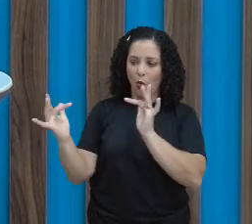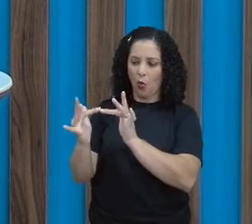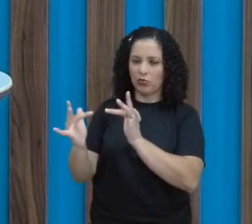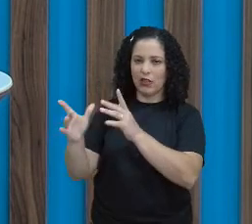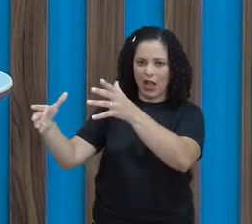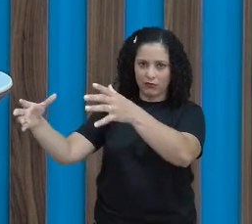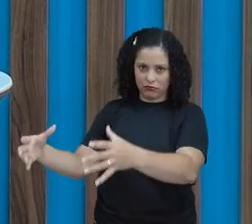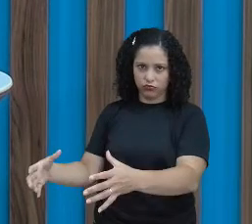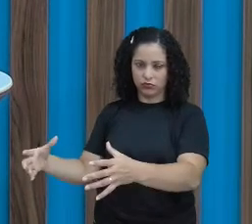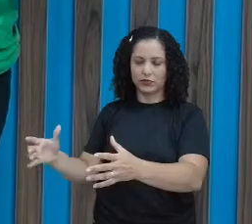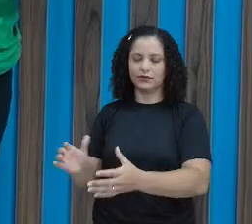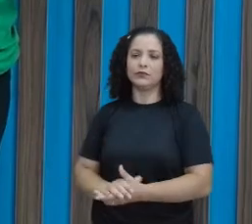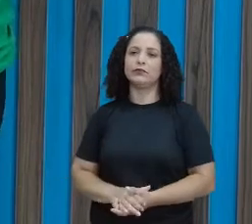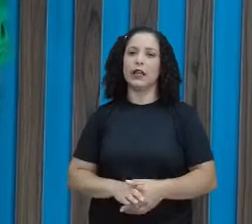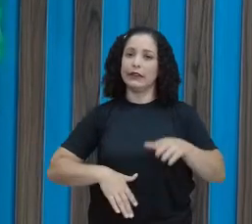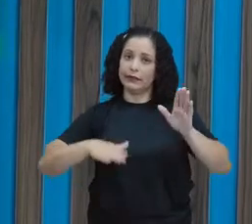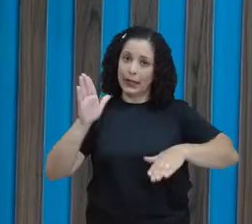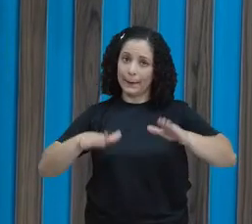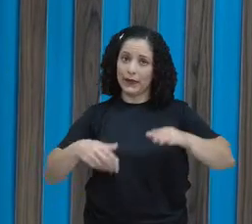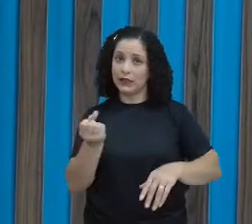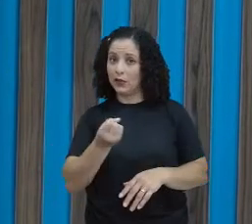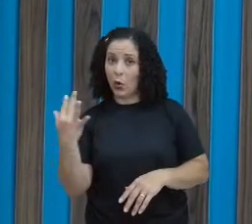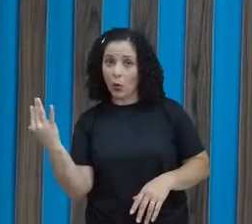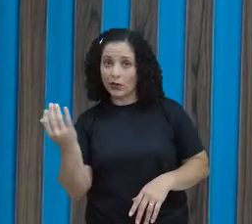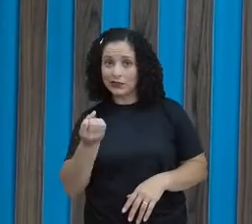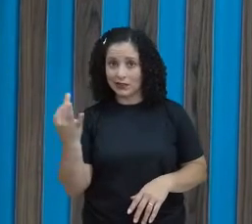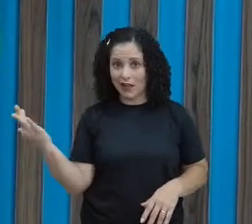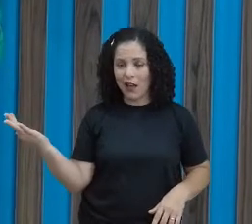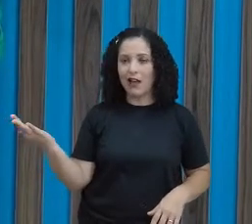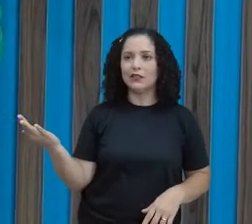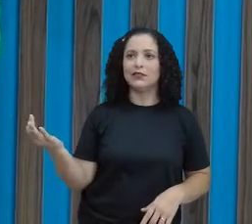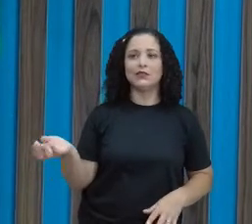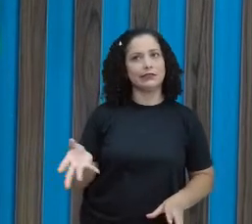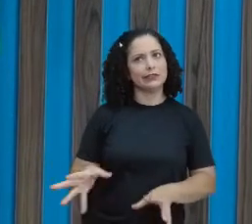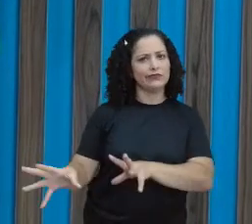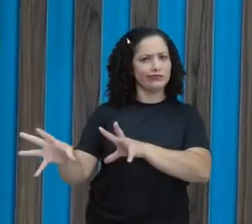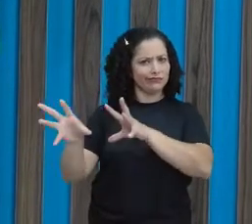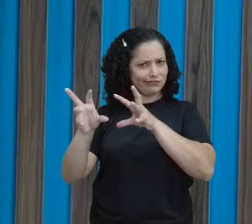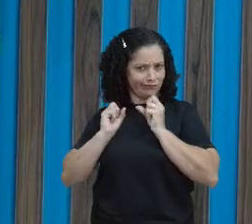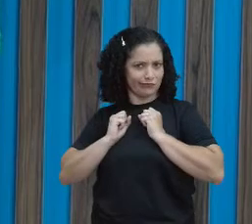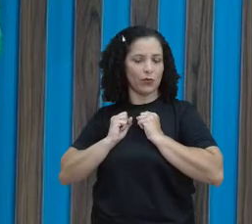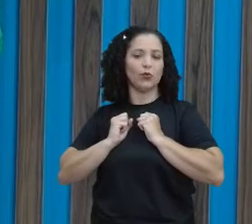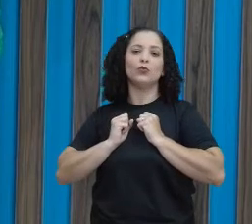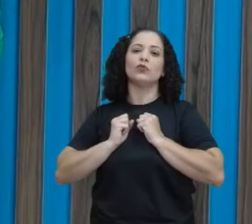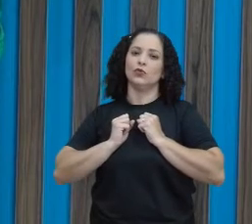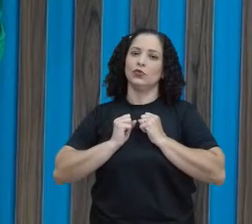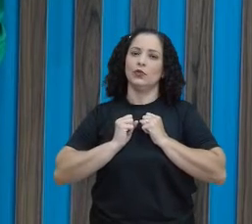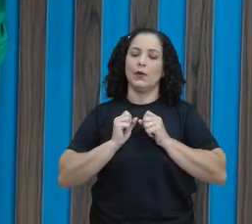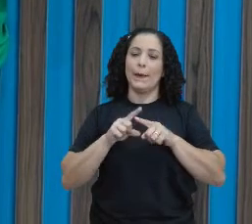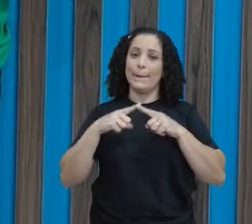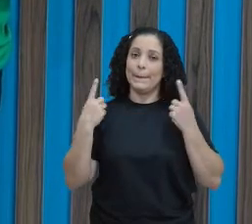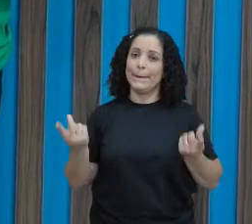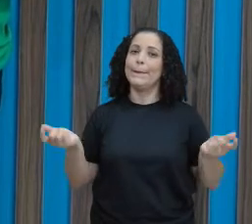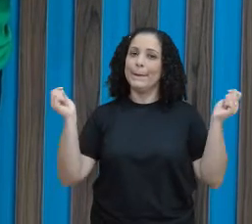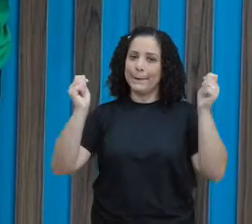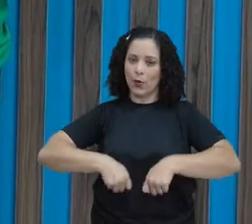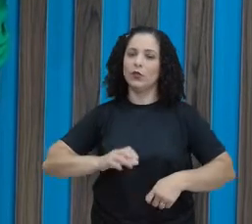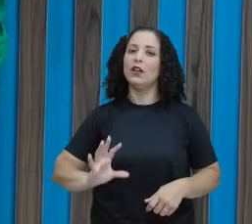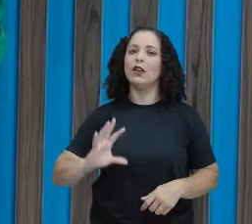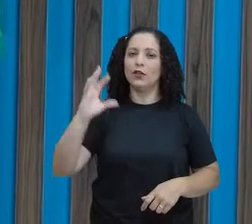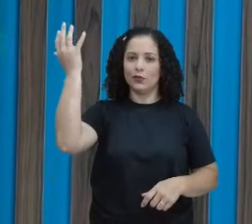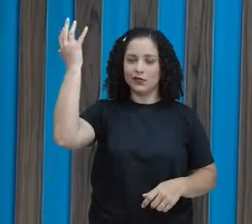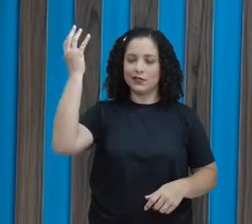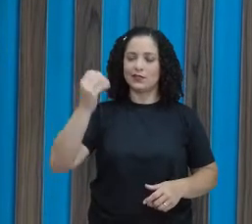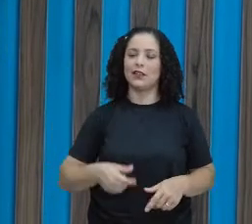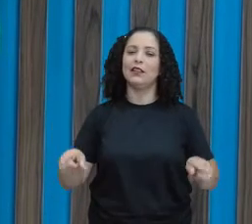radiação. Logicamente, depende da quantidade, né, que você foi exposto, mas isso pode acontecer. E